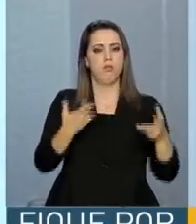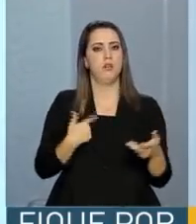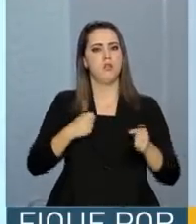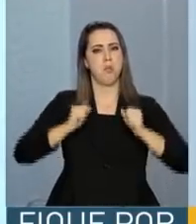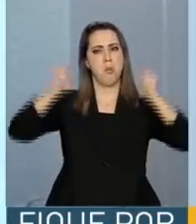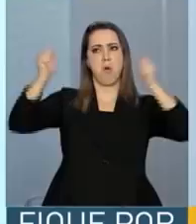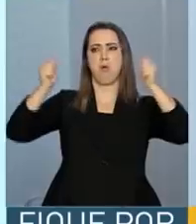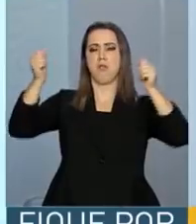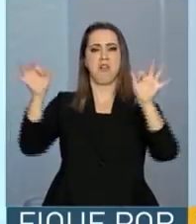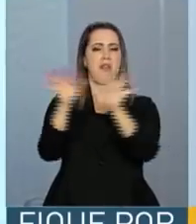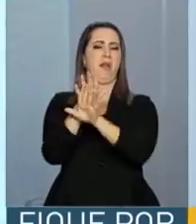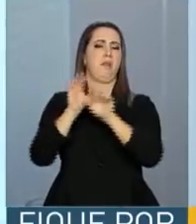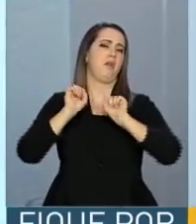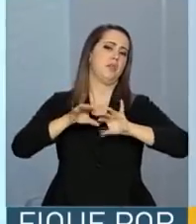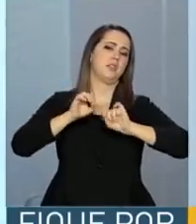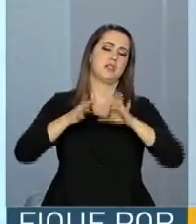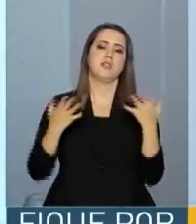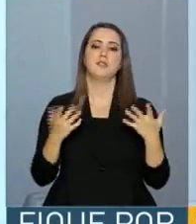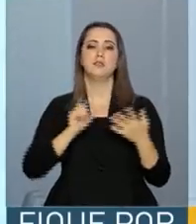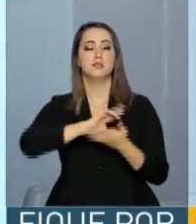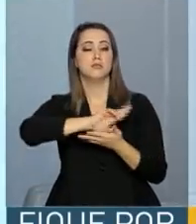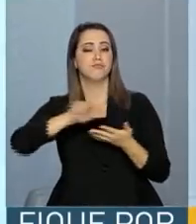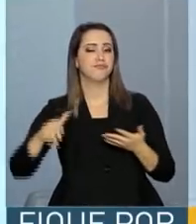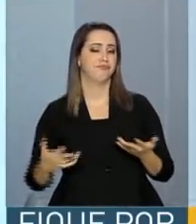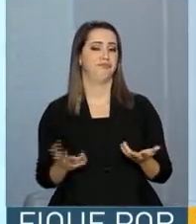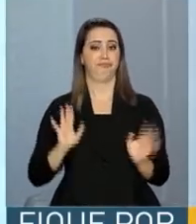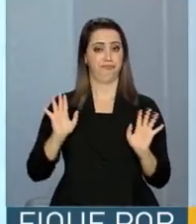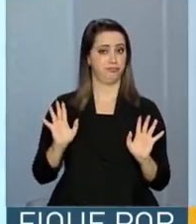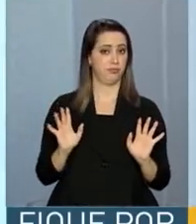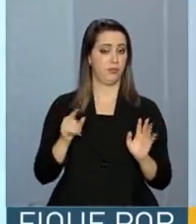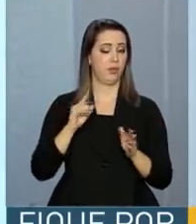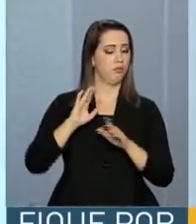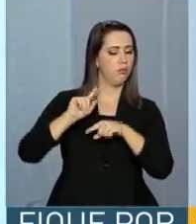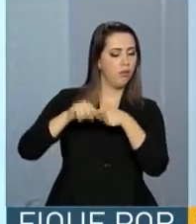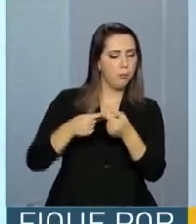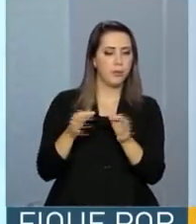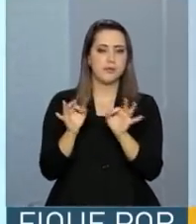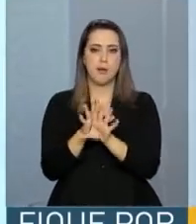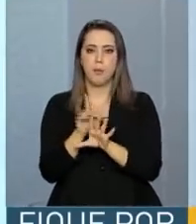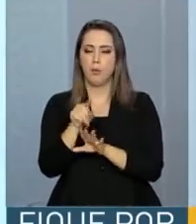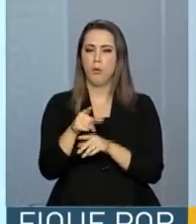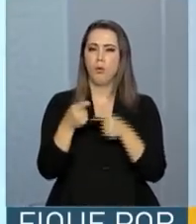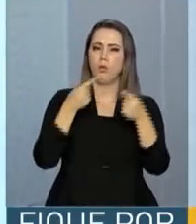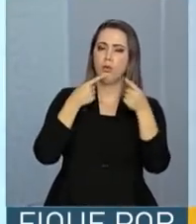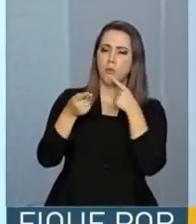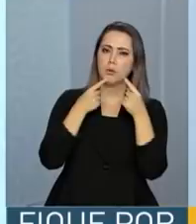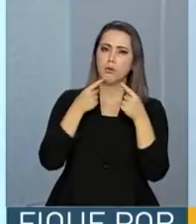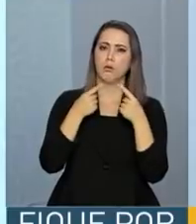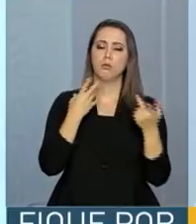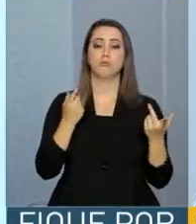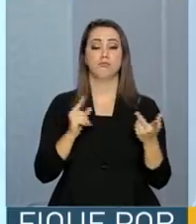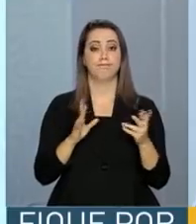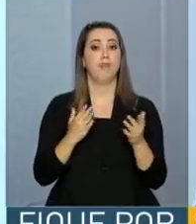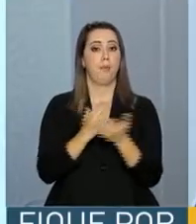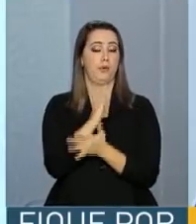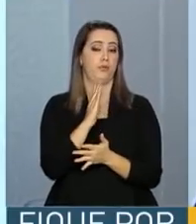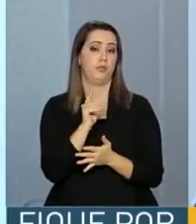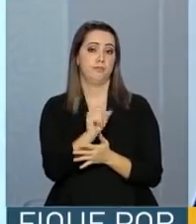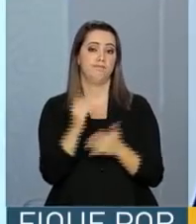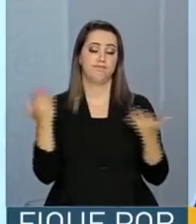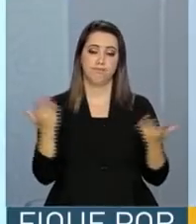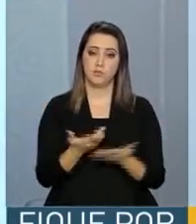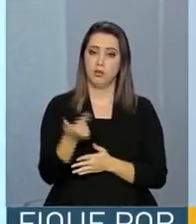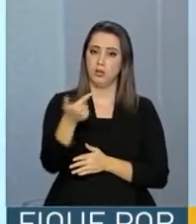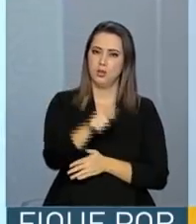vão acabar com a educação e 60 e 70 é muito bem passou seu tempo debateu-se amplamente foi aprovada e